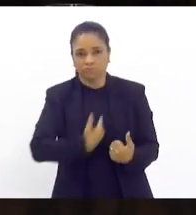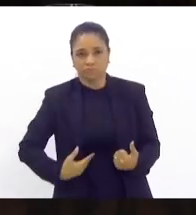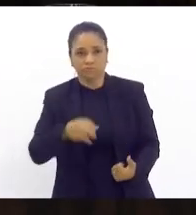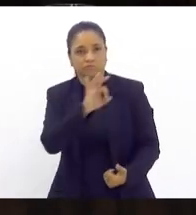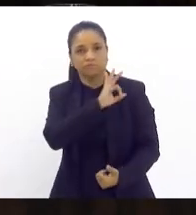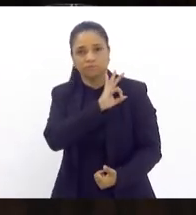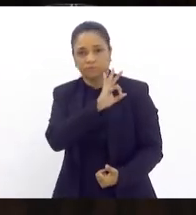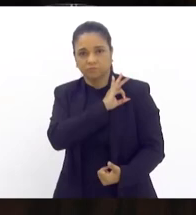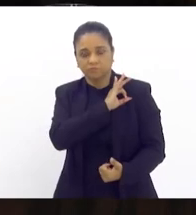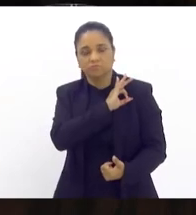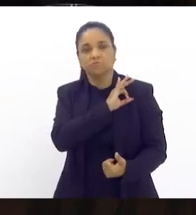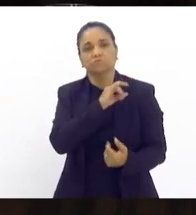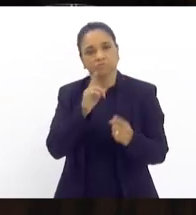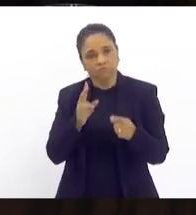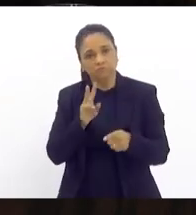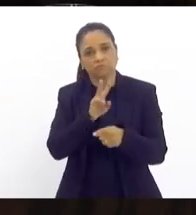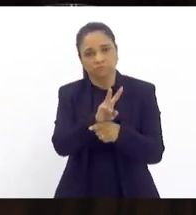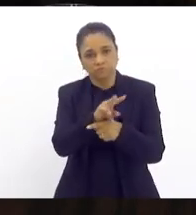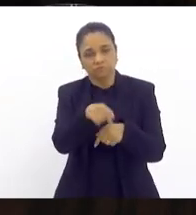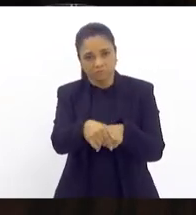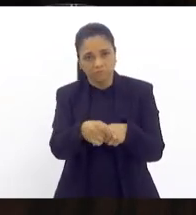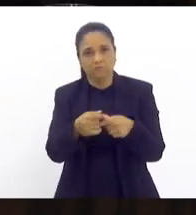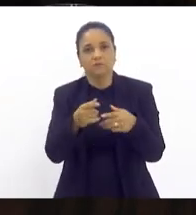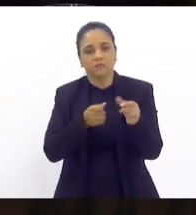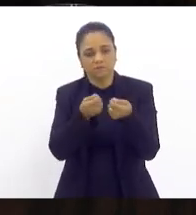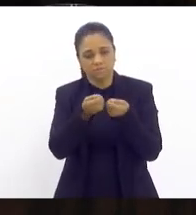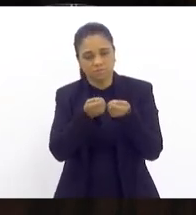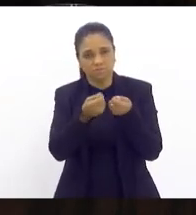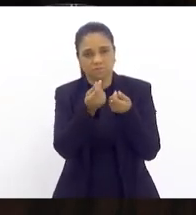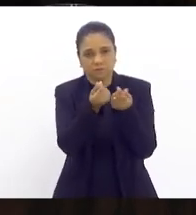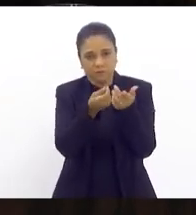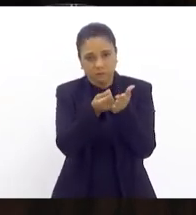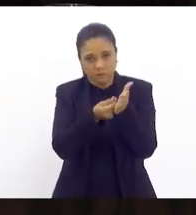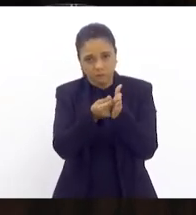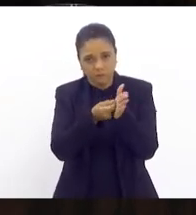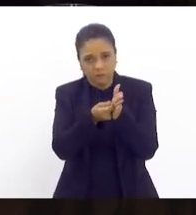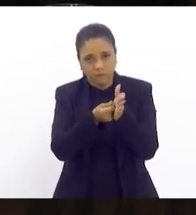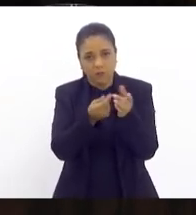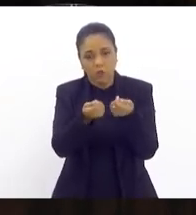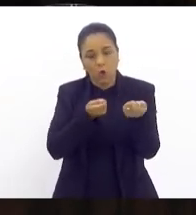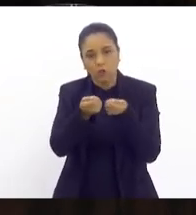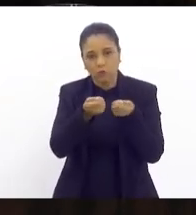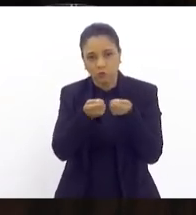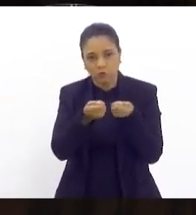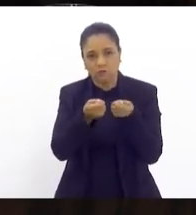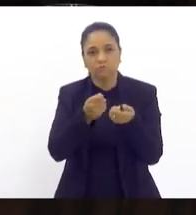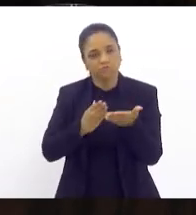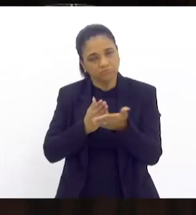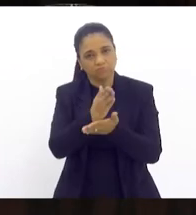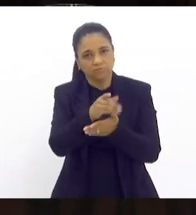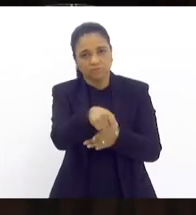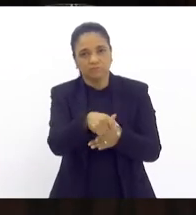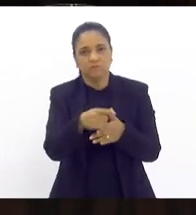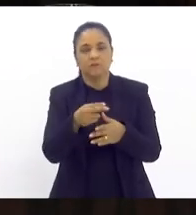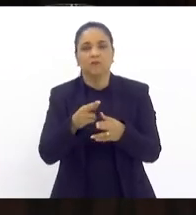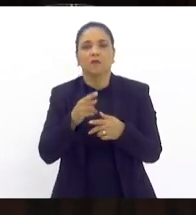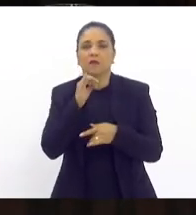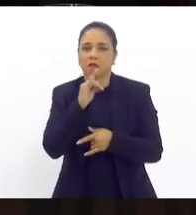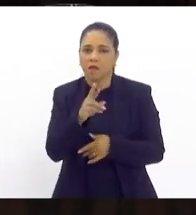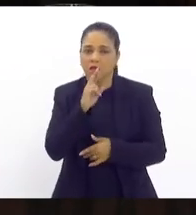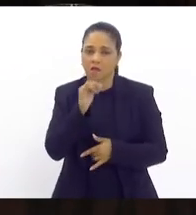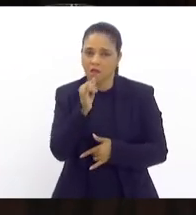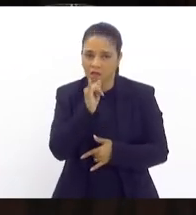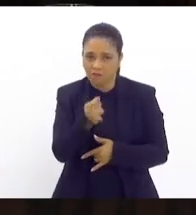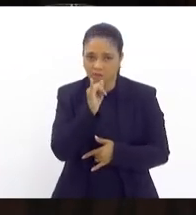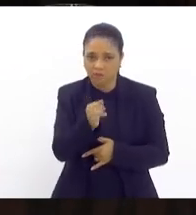favorável e de orçamento Finanças fiscalização financeira e controle favoráveis relatores Deputado